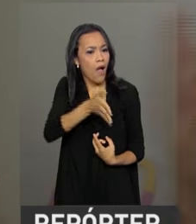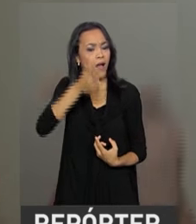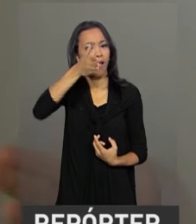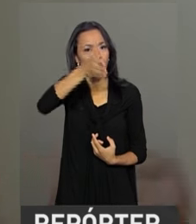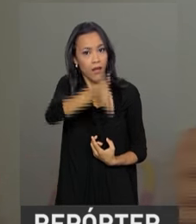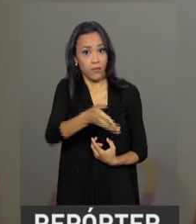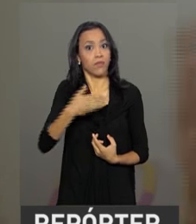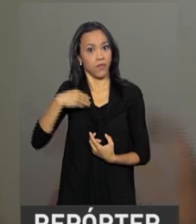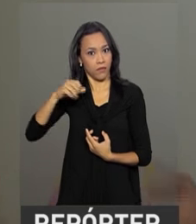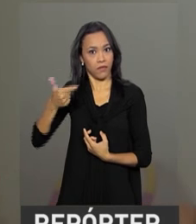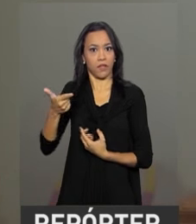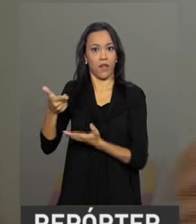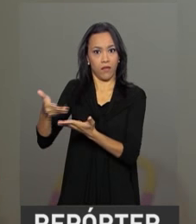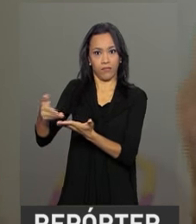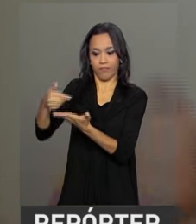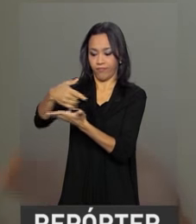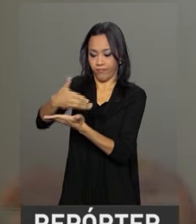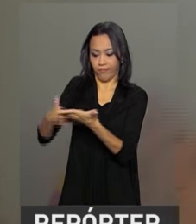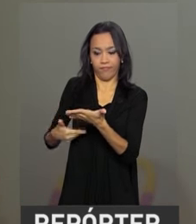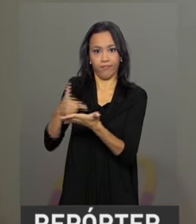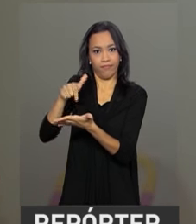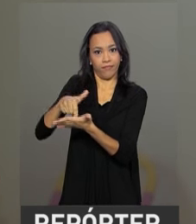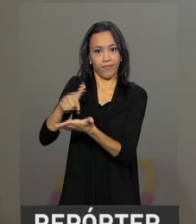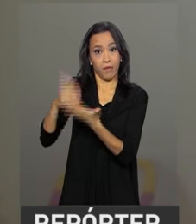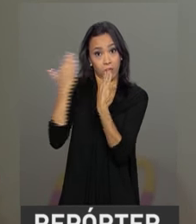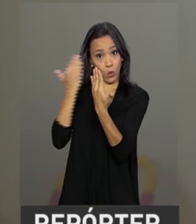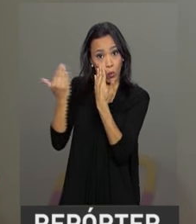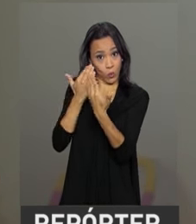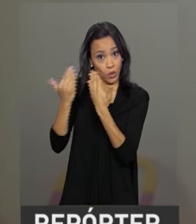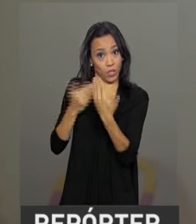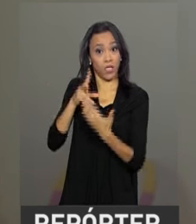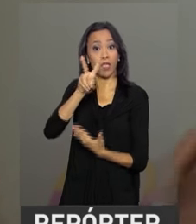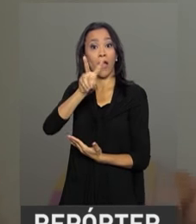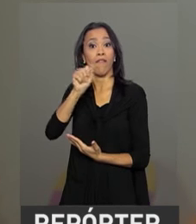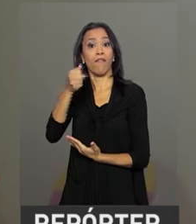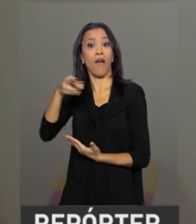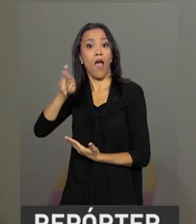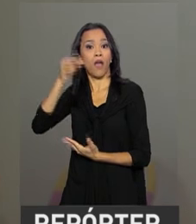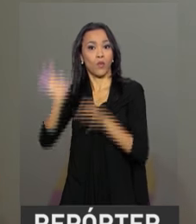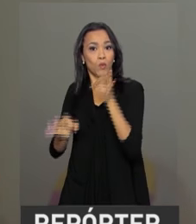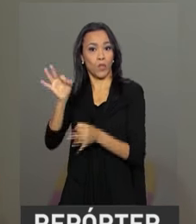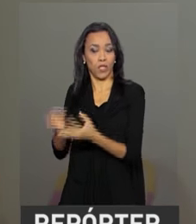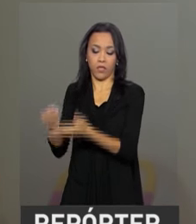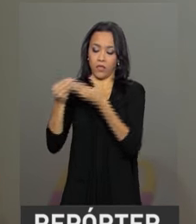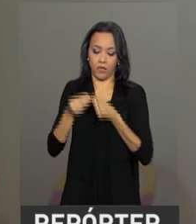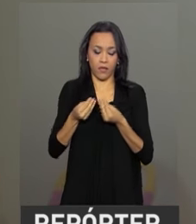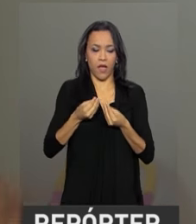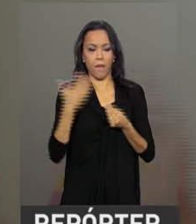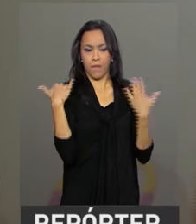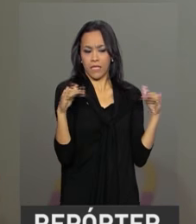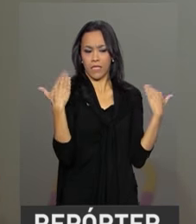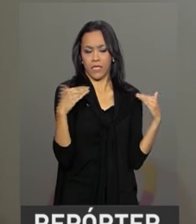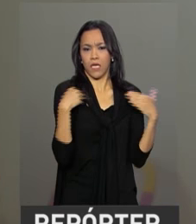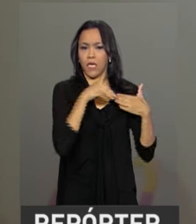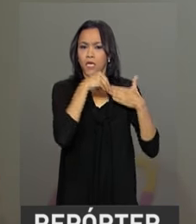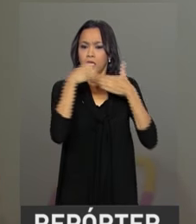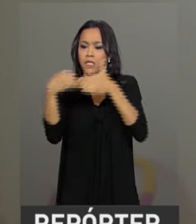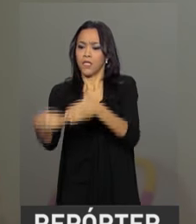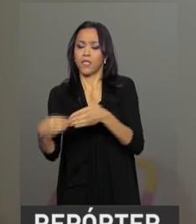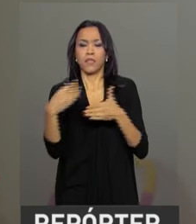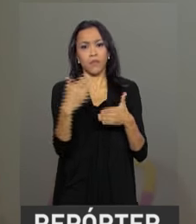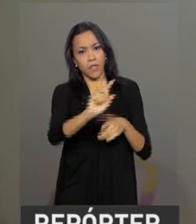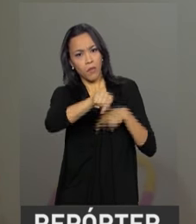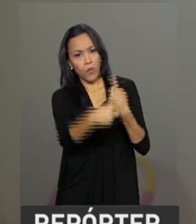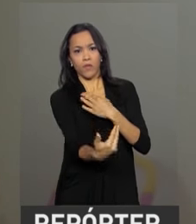mediante autorizações da equipe de psicologia da vara, levando para passeios em locais próximos, até que eles puderam vir conhecer